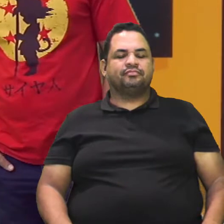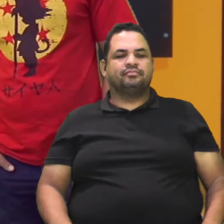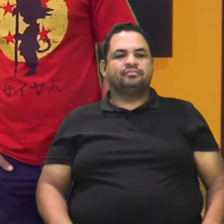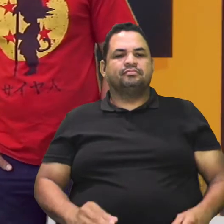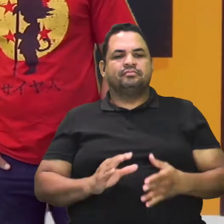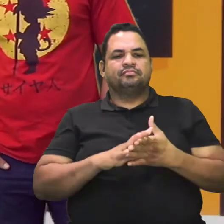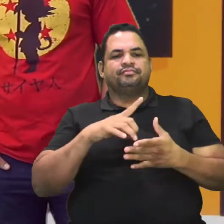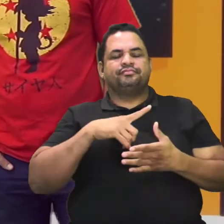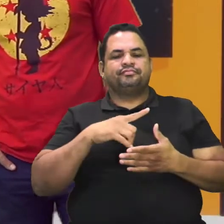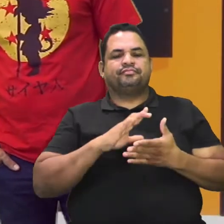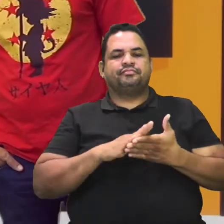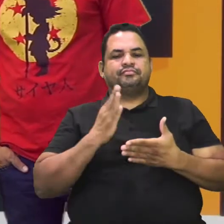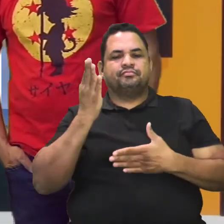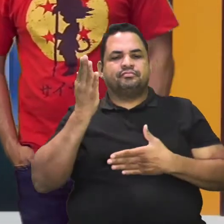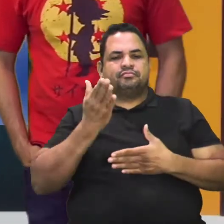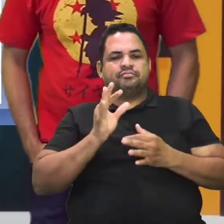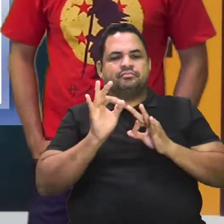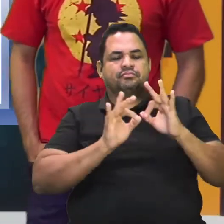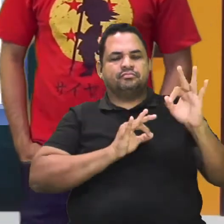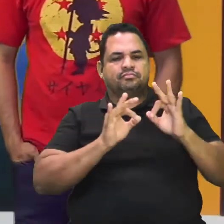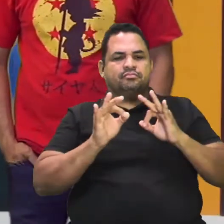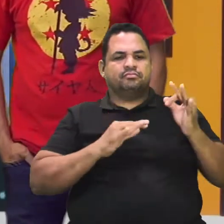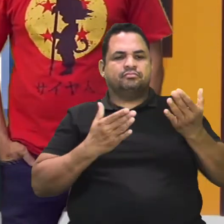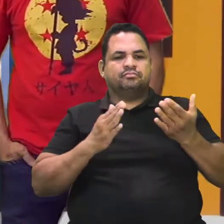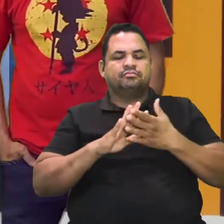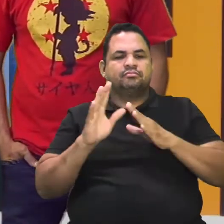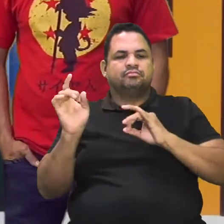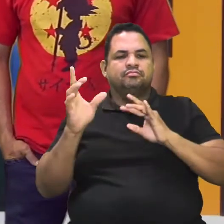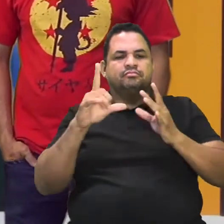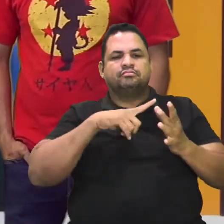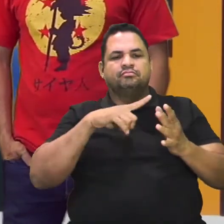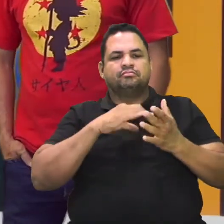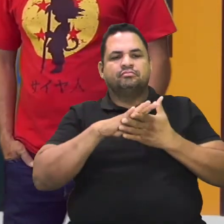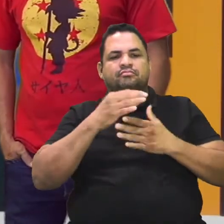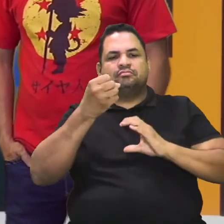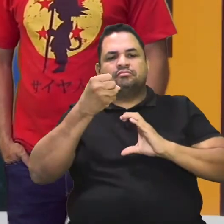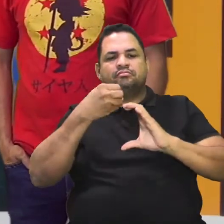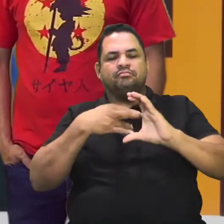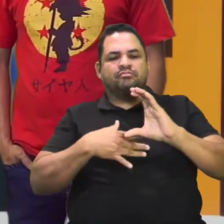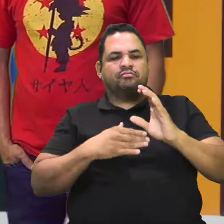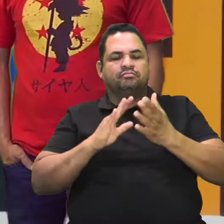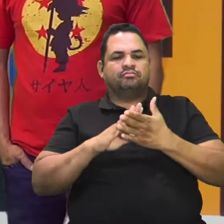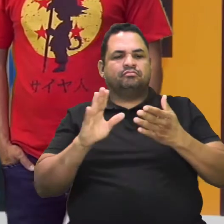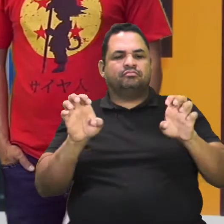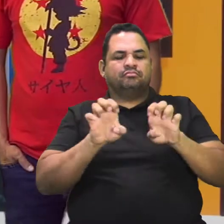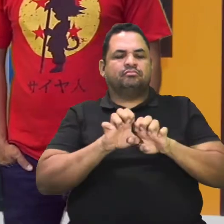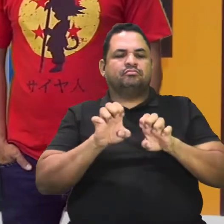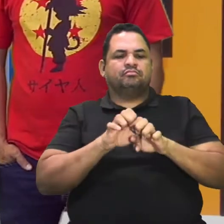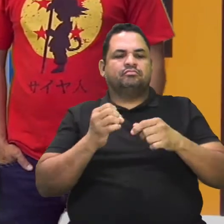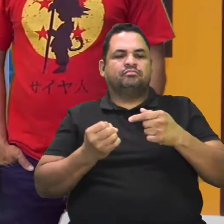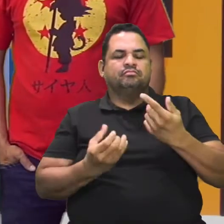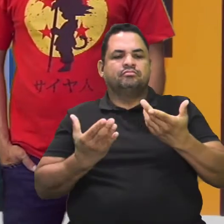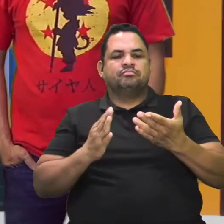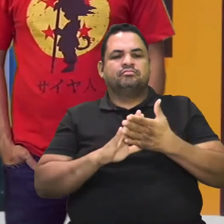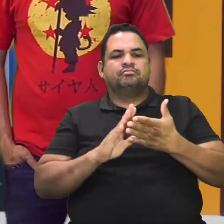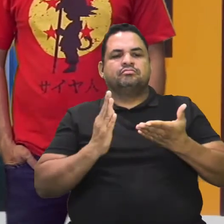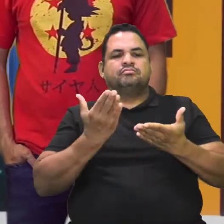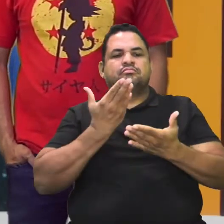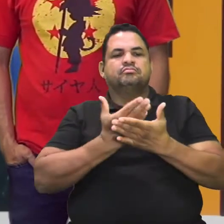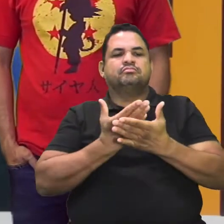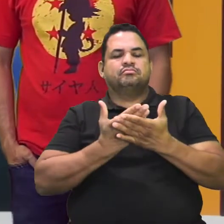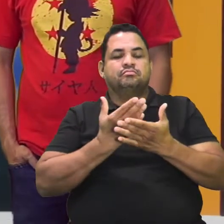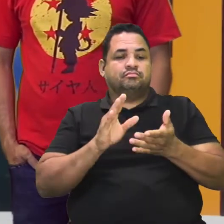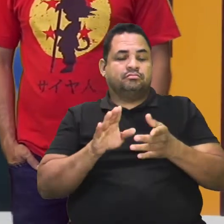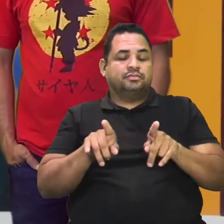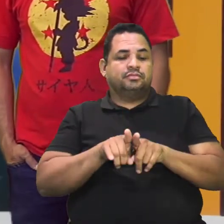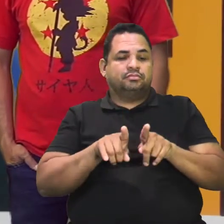Então, quando a gente tem a hipérbole, tem algumas também situações, cada uma tem as suas equações, a equação da circunferência a gente já aprendeu, mas a gente vai